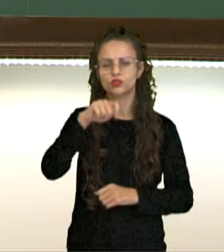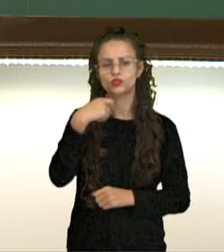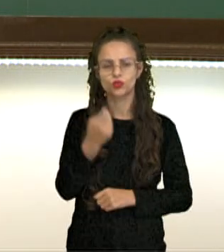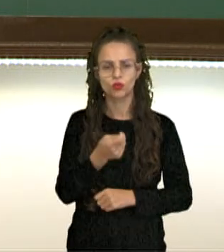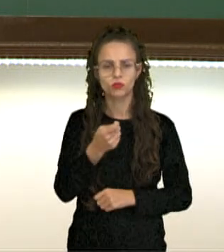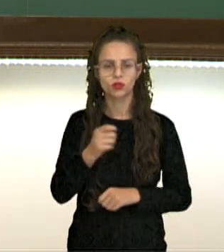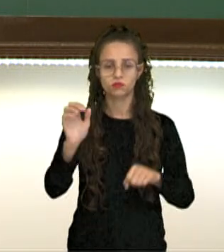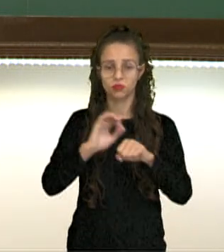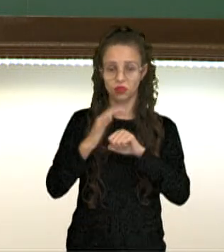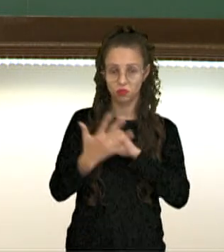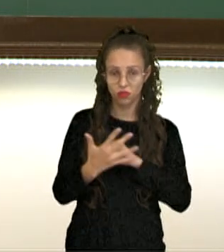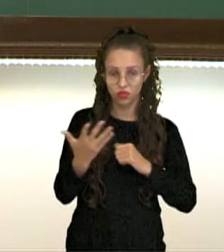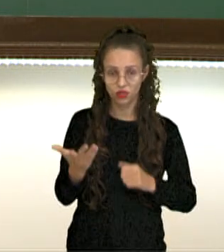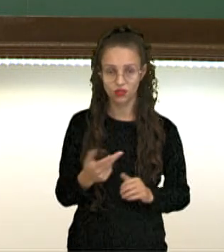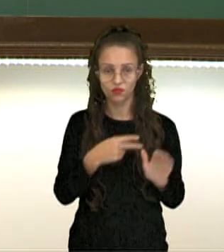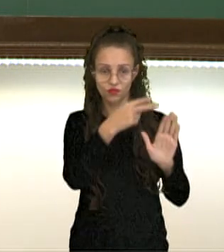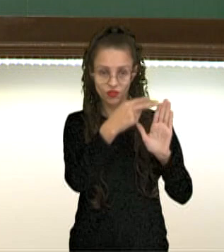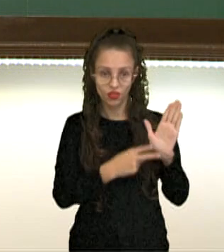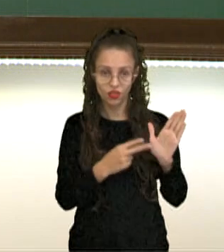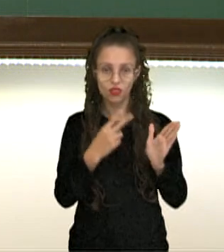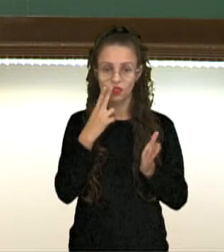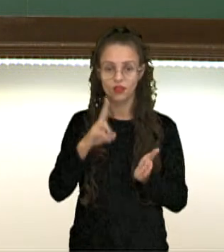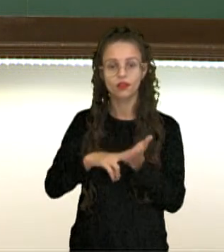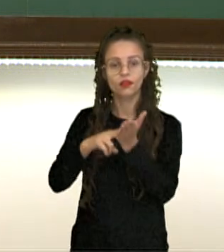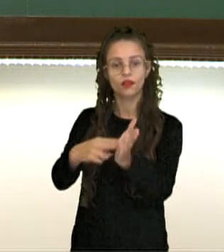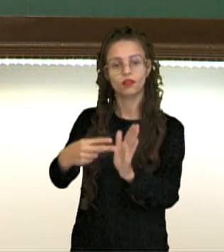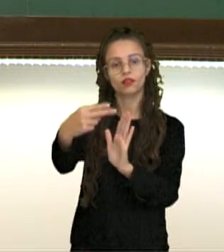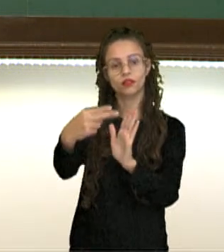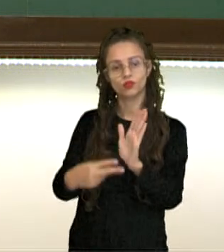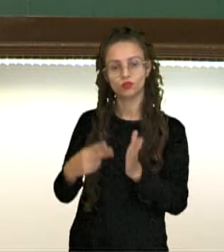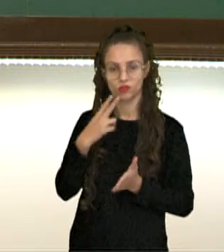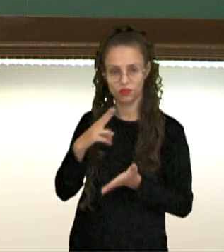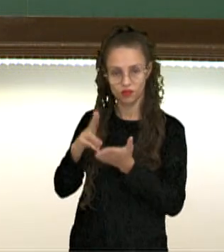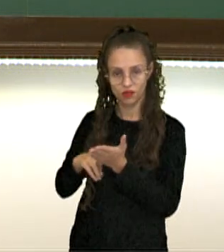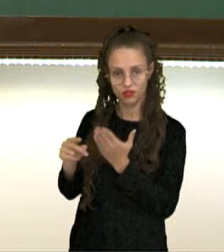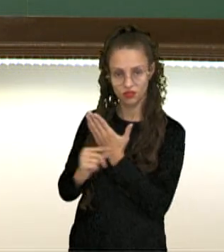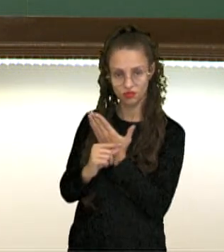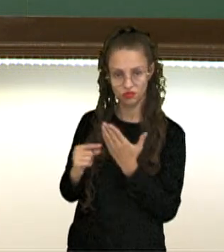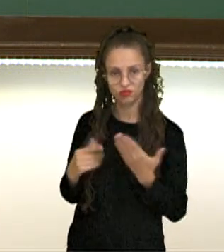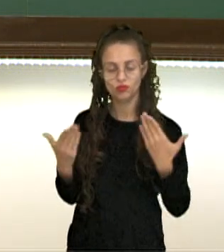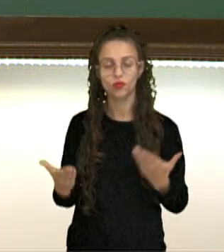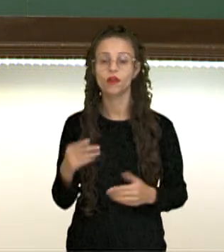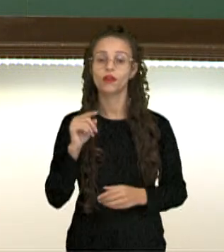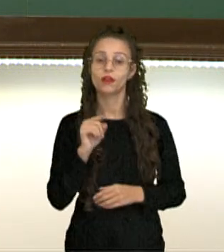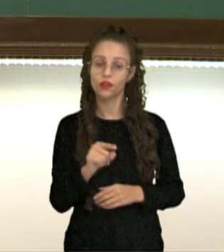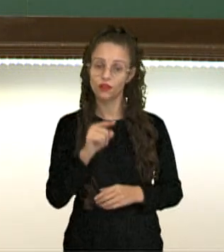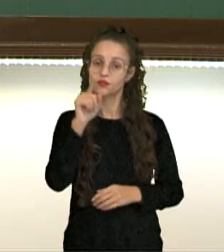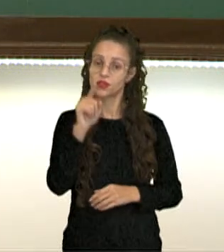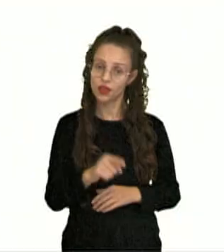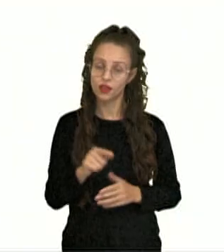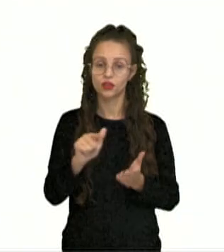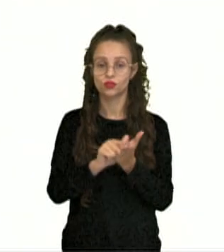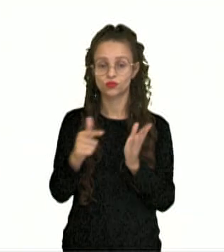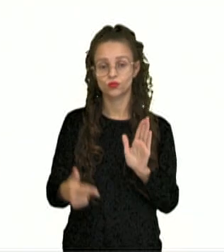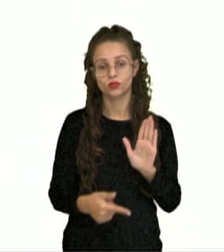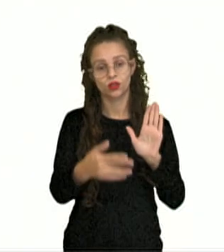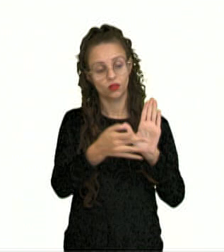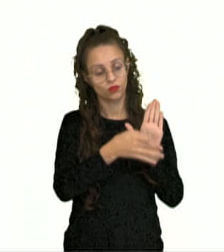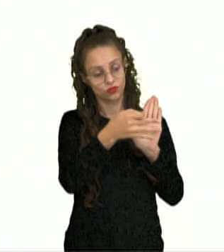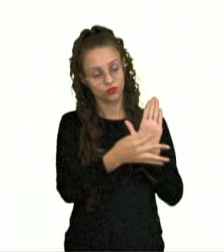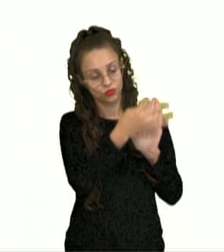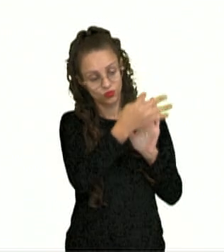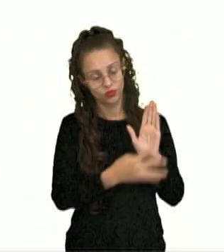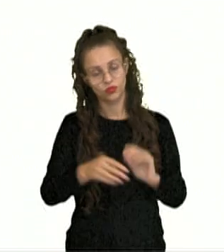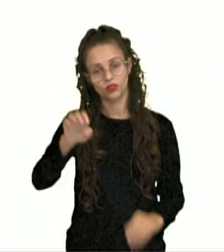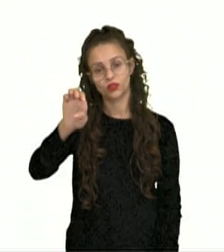pandemia? Tem lido carta ao leitor, carta do editor? Elas são editorial. Sabia que o